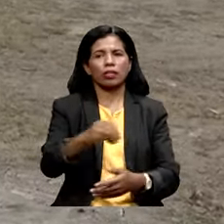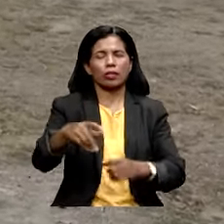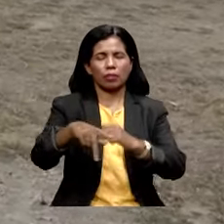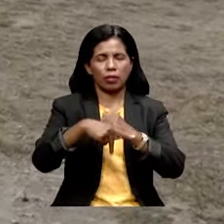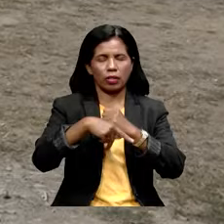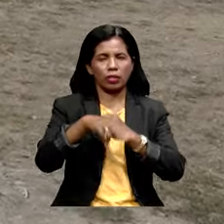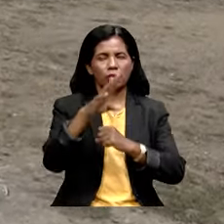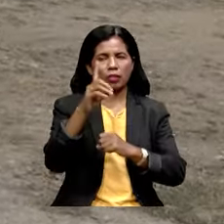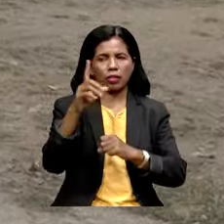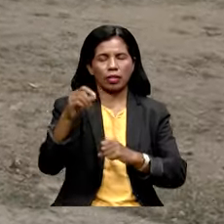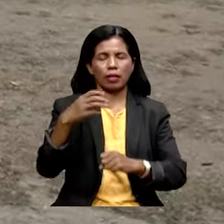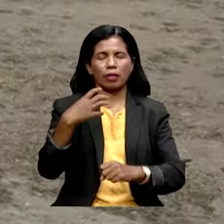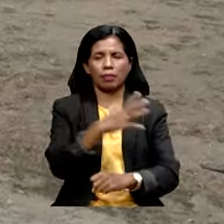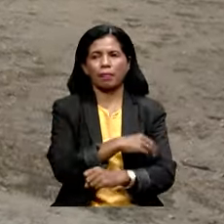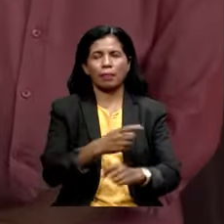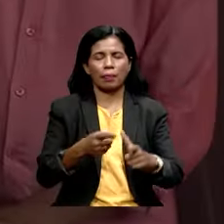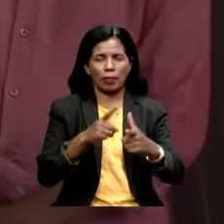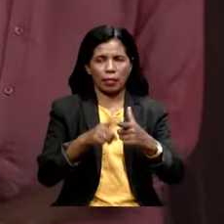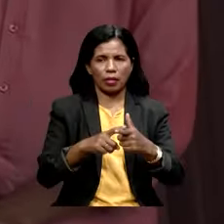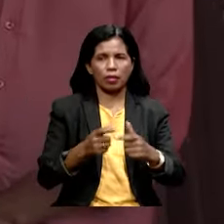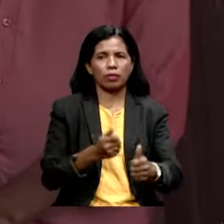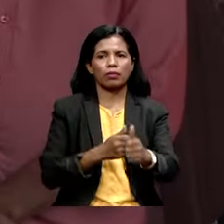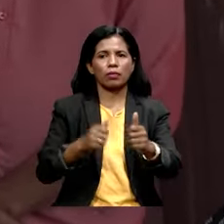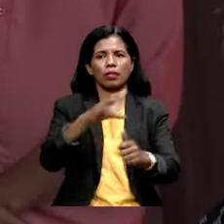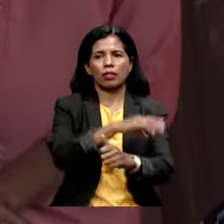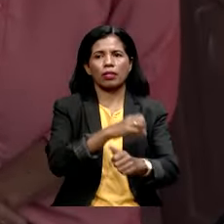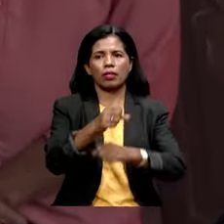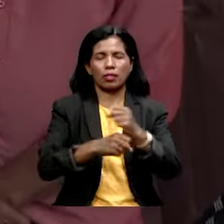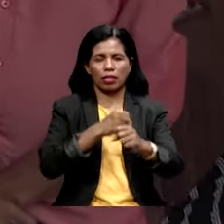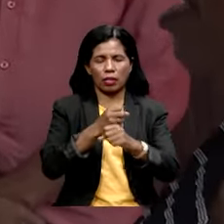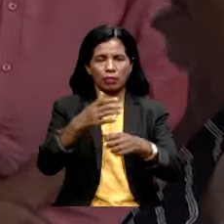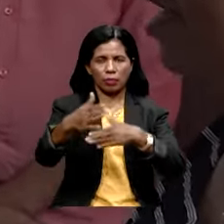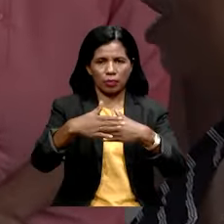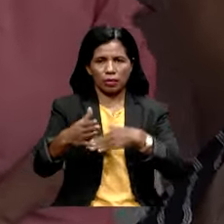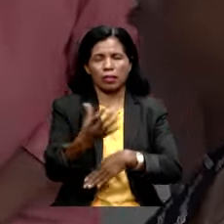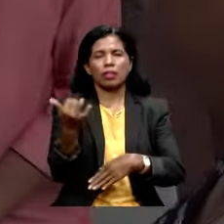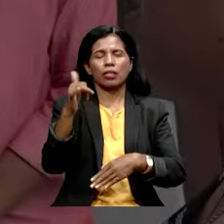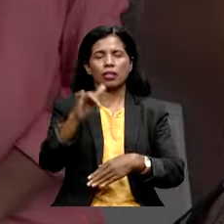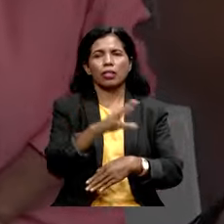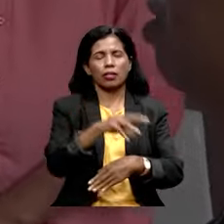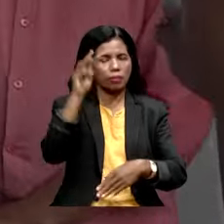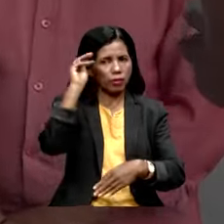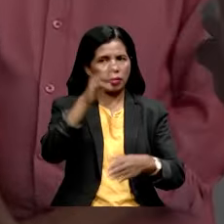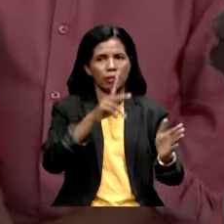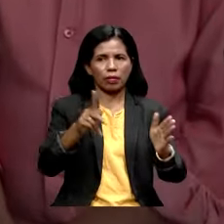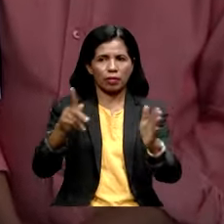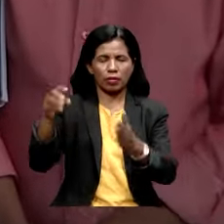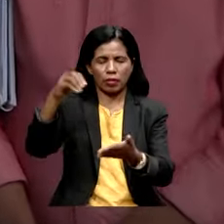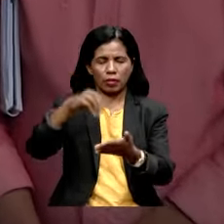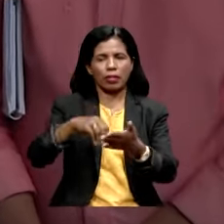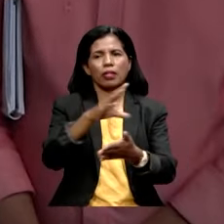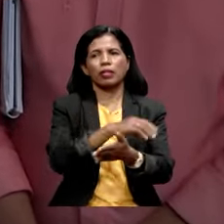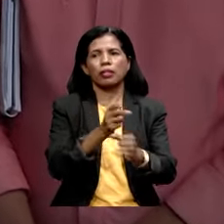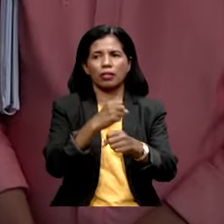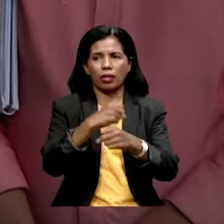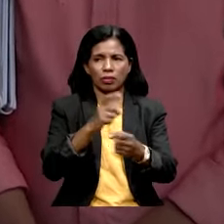UDT Palapasso. Nune, tur komisario ne ia tempo bada ngesia surmal ho ministro planeamento e investimento ho di